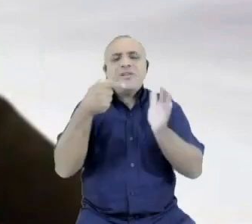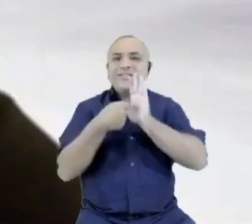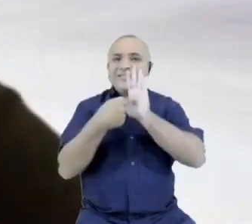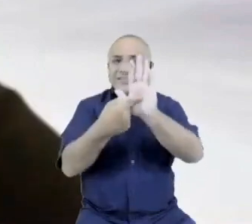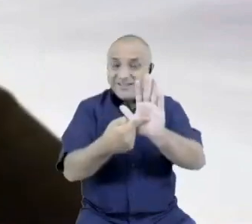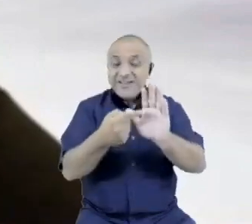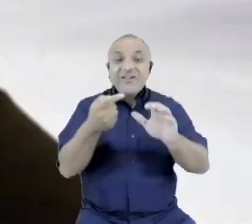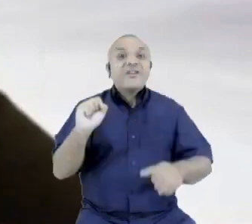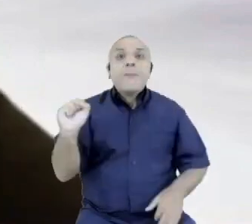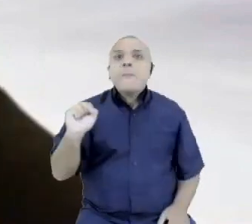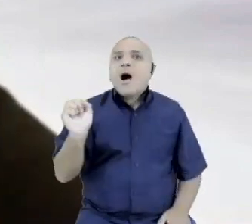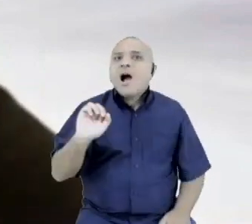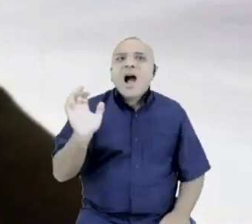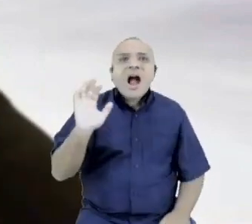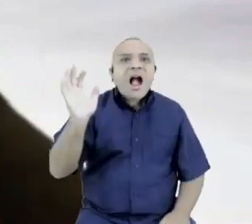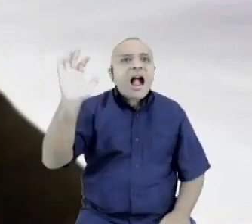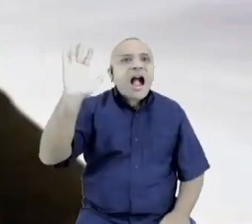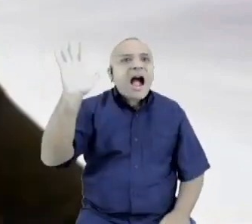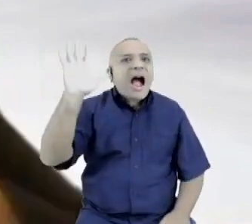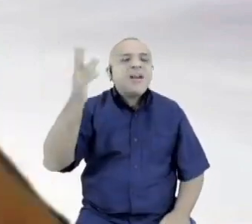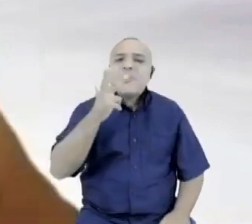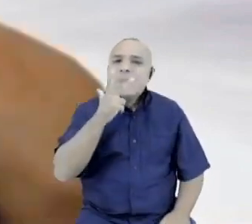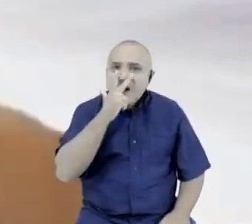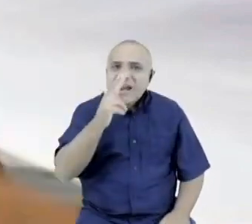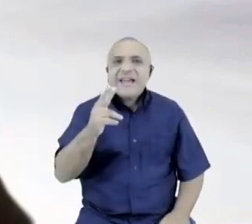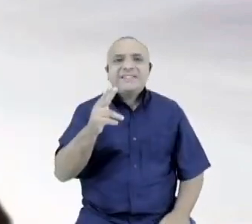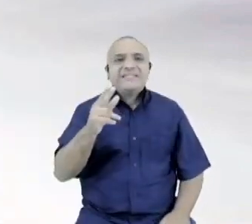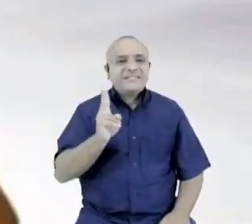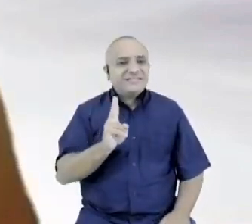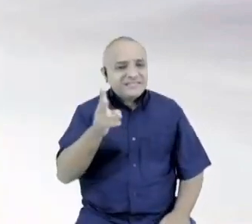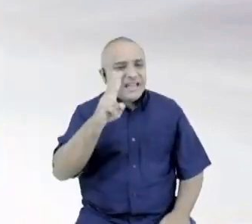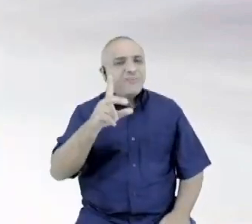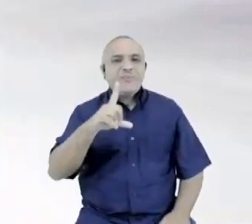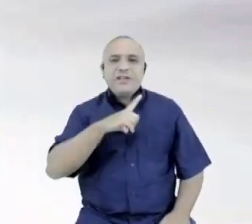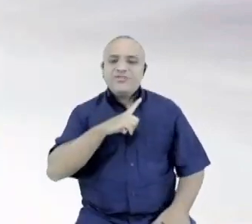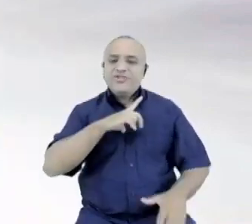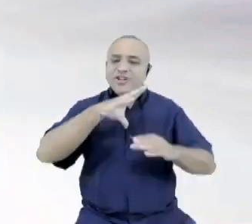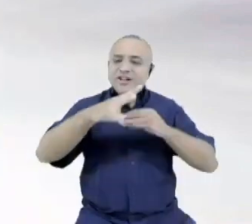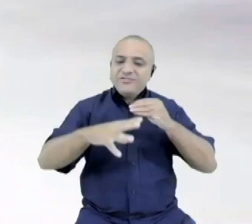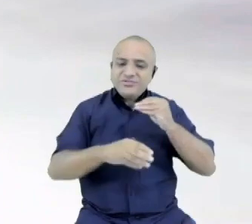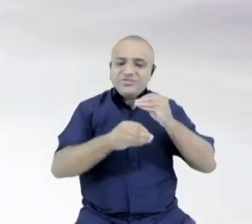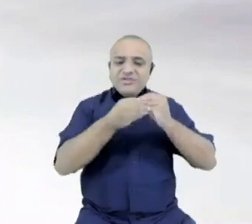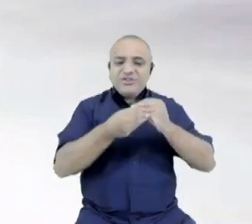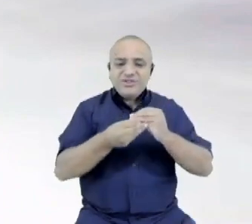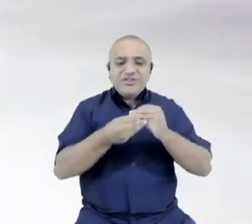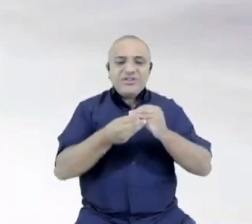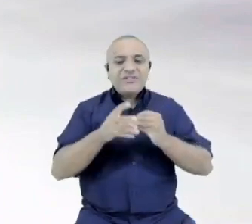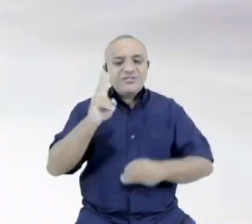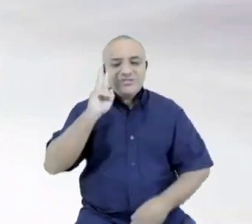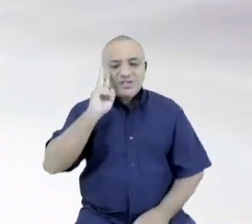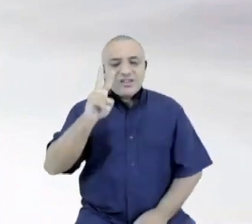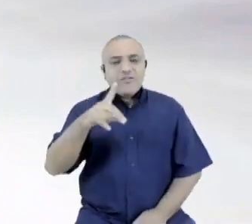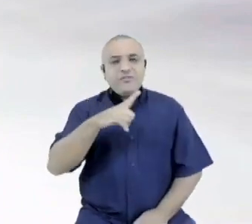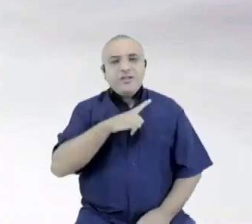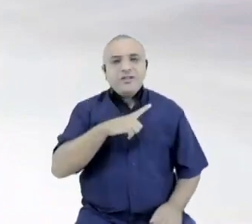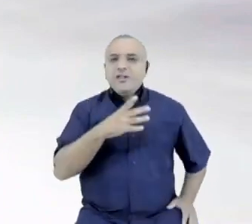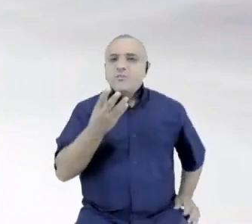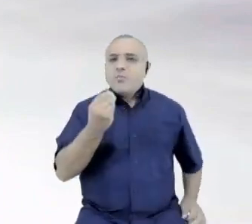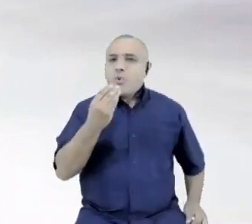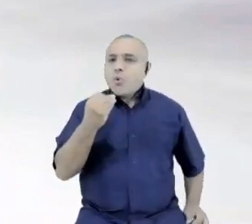mais caro, parece ficar mais caro, né? Sempre a gente adiciona e a gente já tem ouvido tanto essa